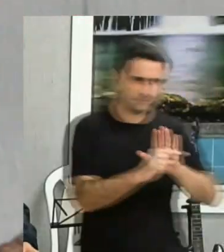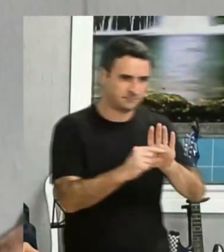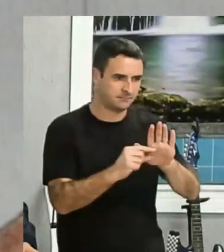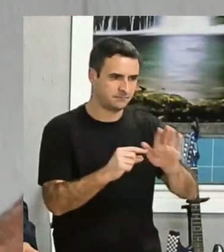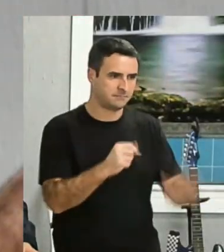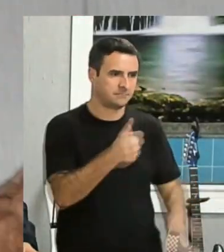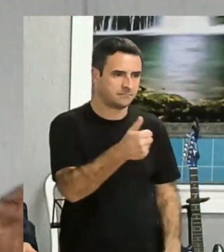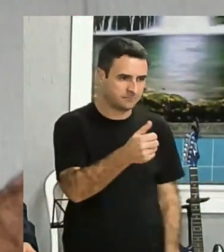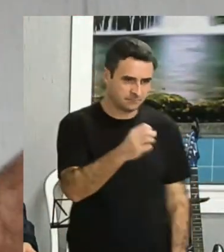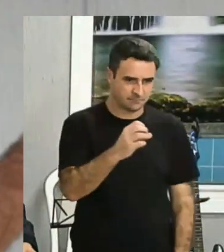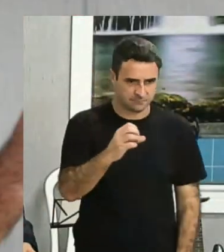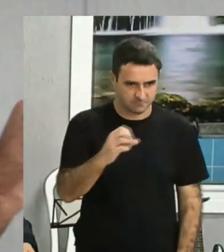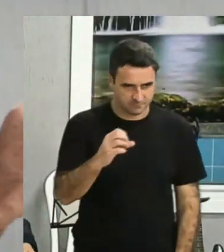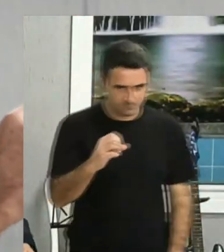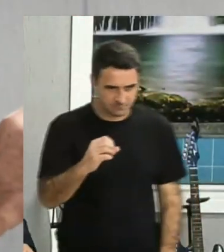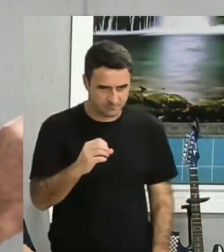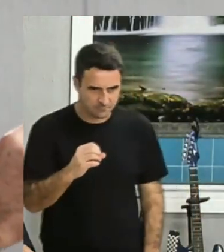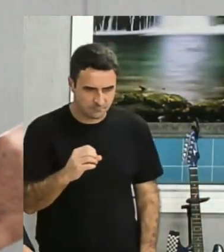Achei-me em